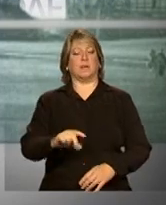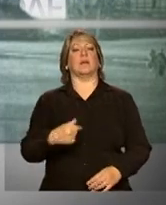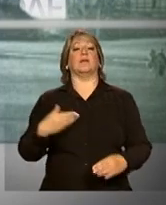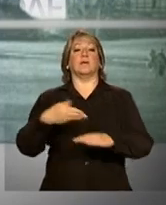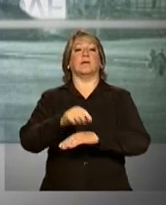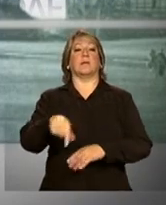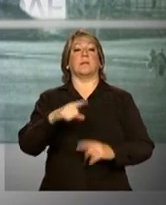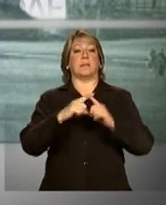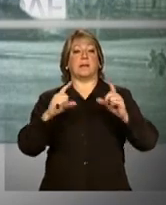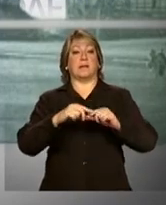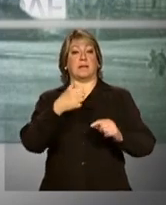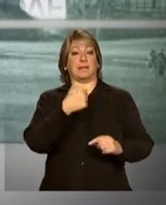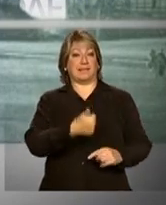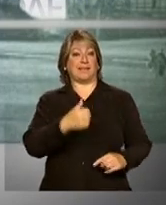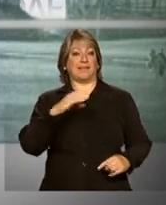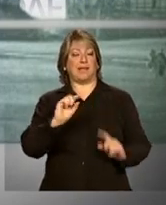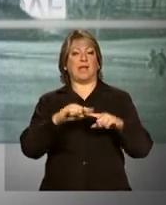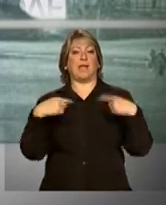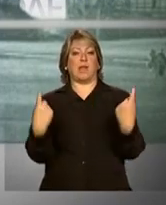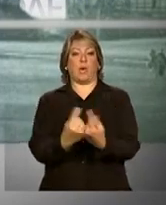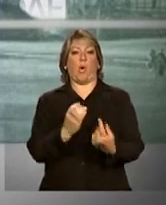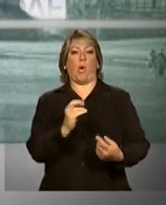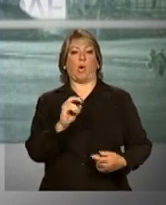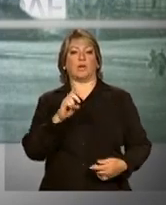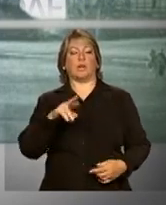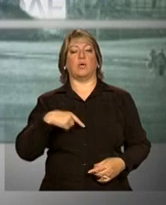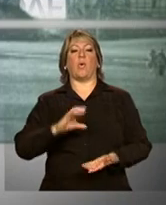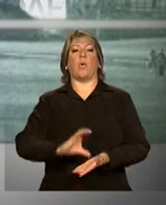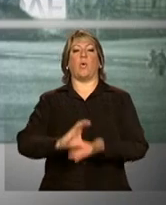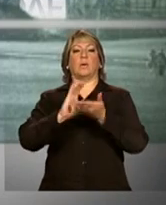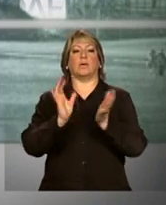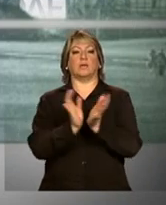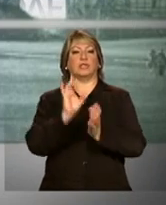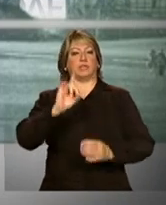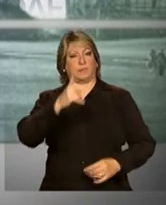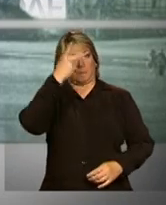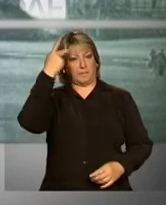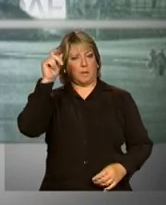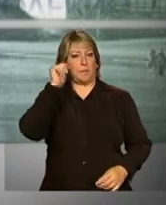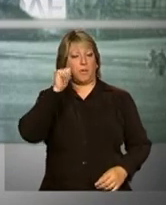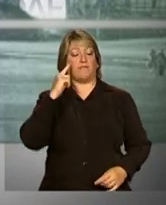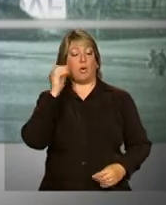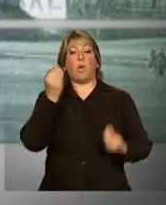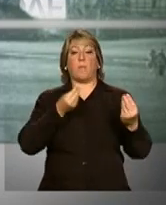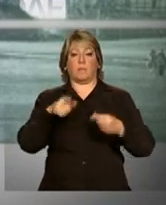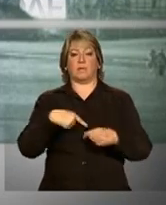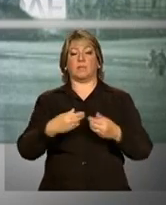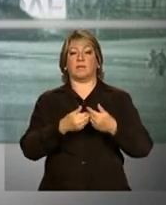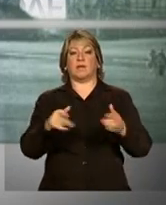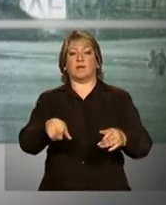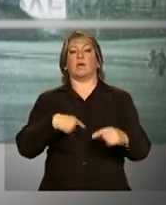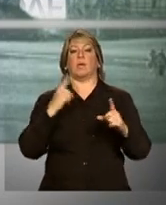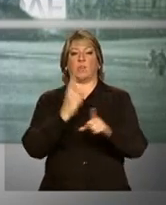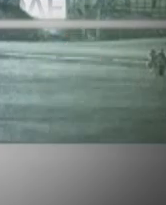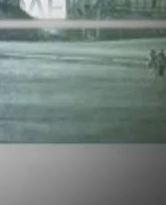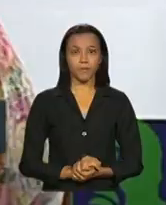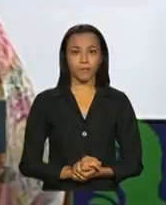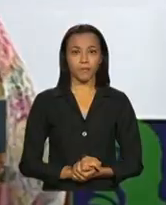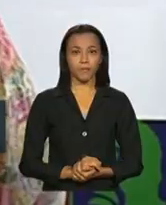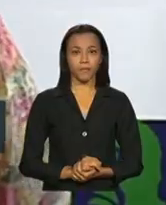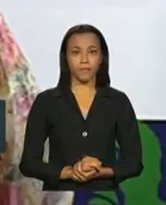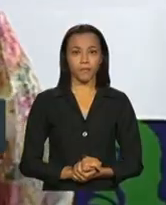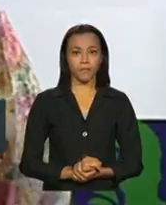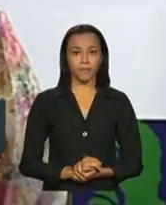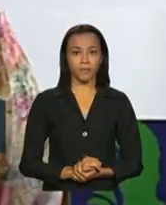da 10ª reunião ordinária do Conselho Nacional dos direitos da mulher veja como foi a abertura do